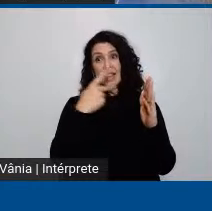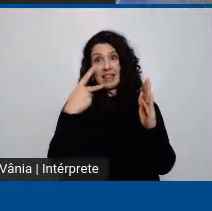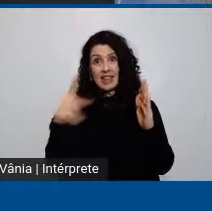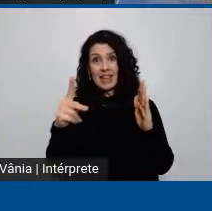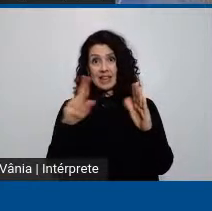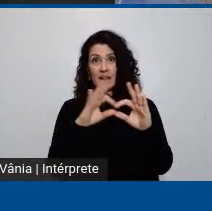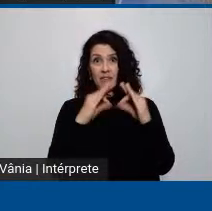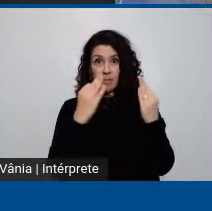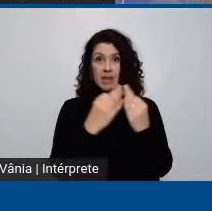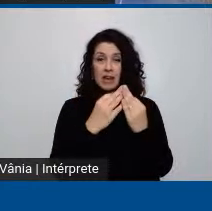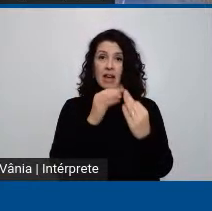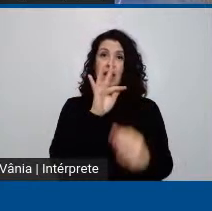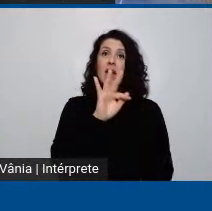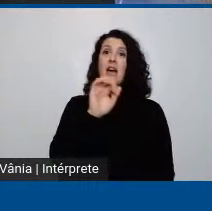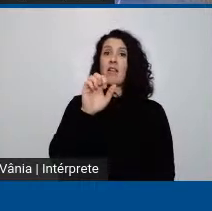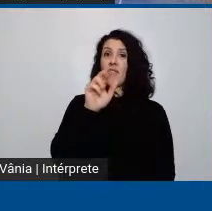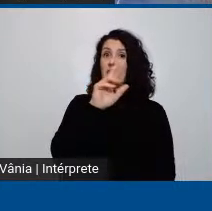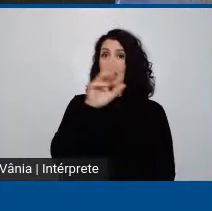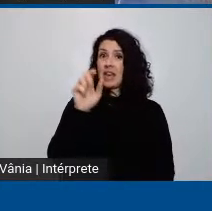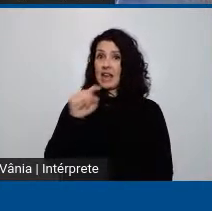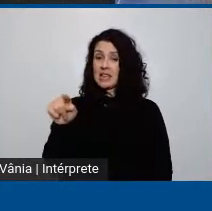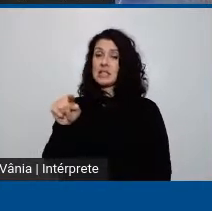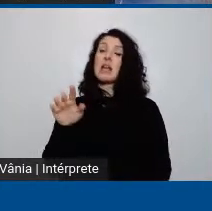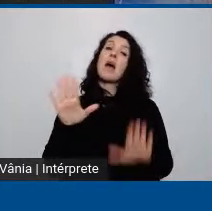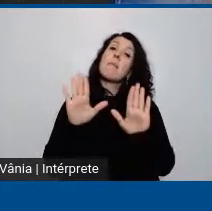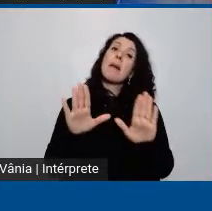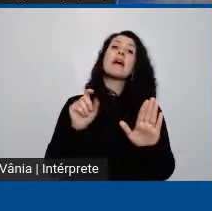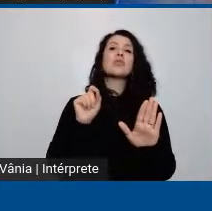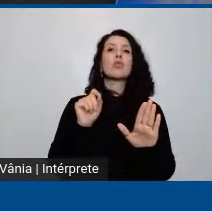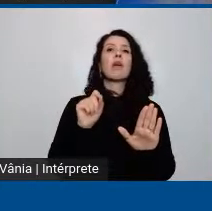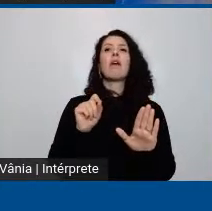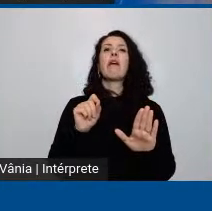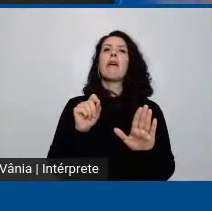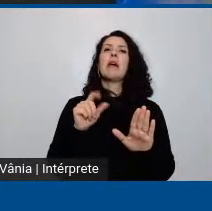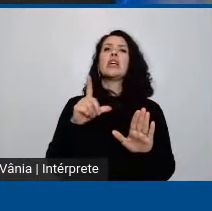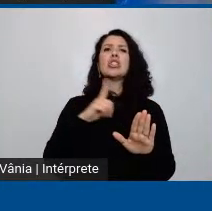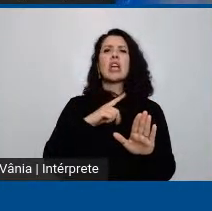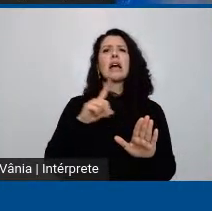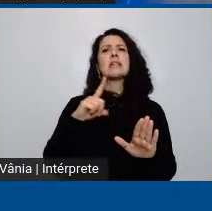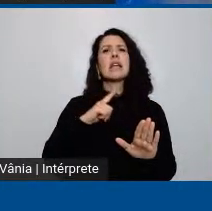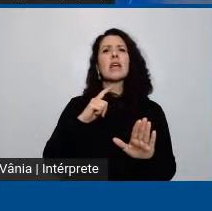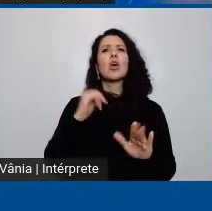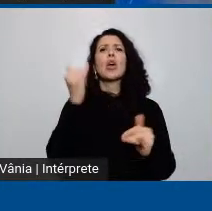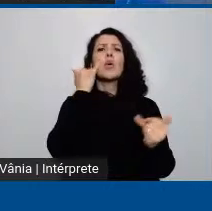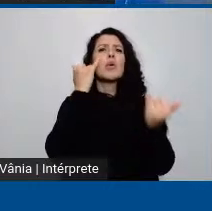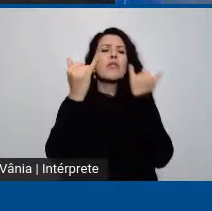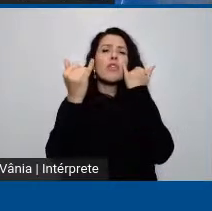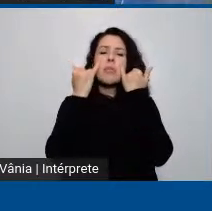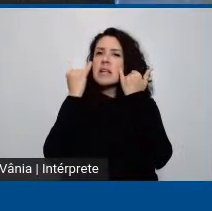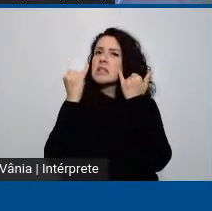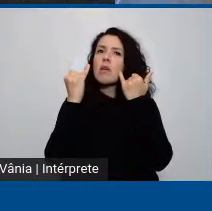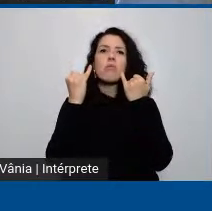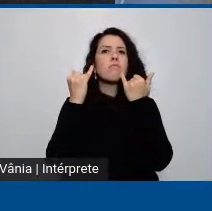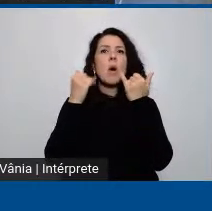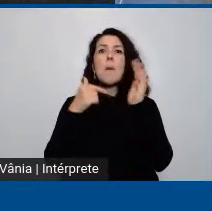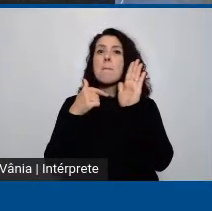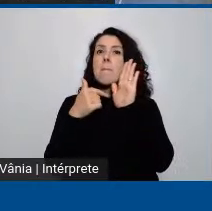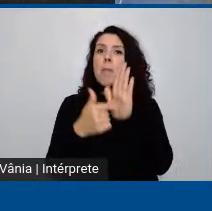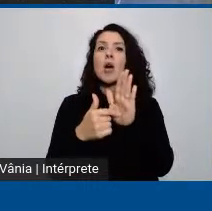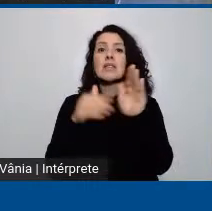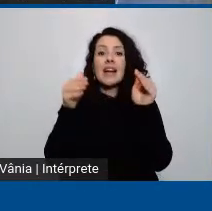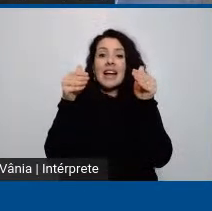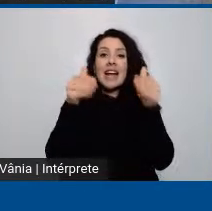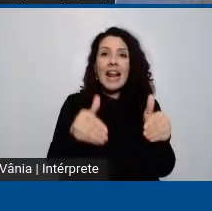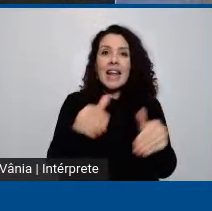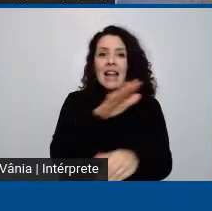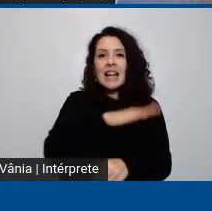mesmo tempo, já inclui, né, quer dizer, uma informação muito clara, dedicada ao cinema,